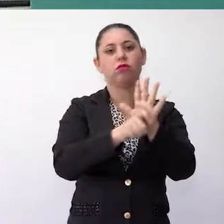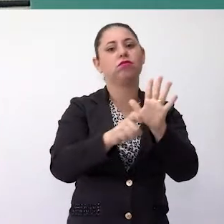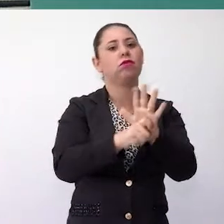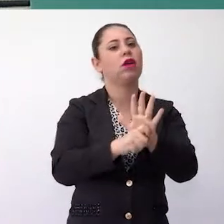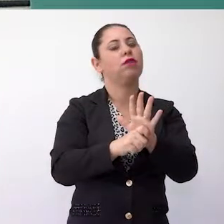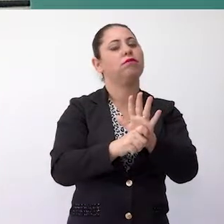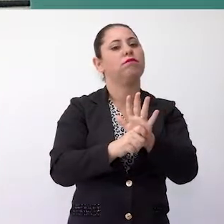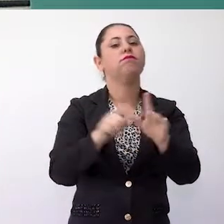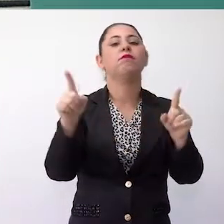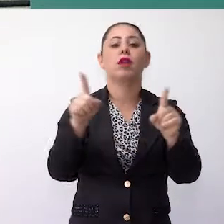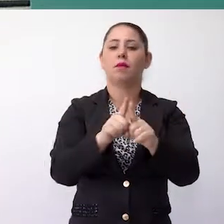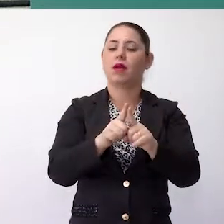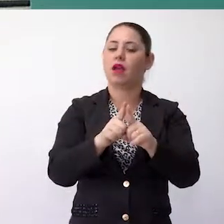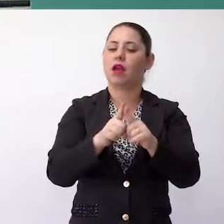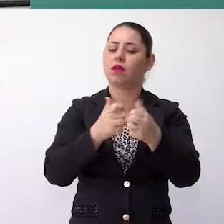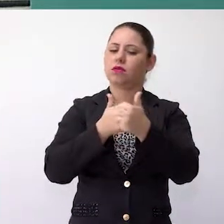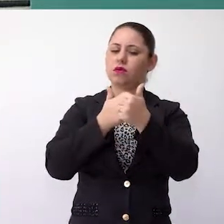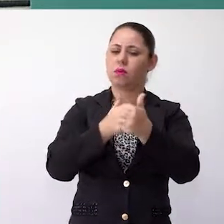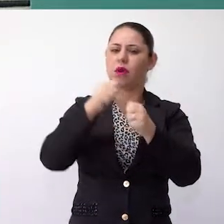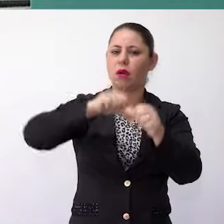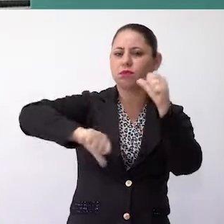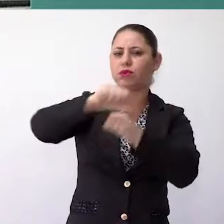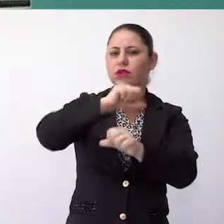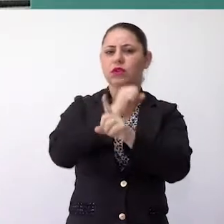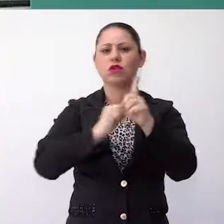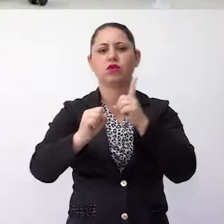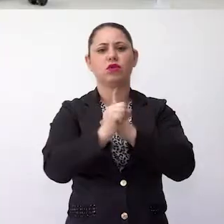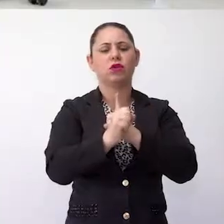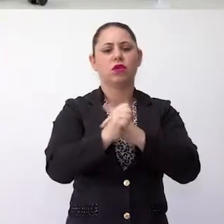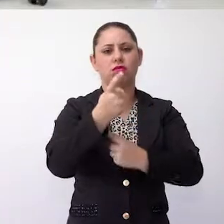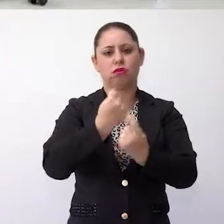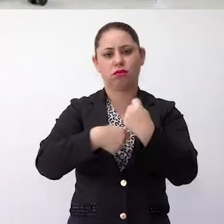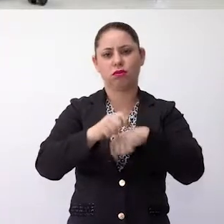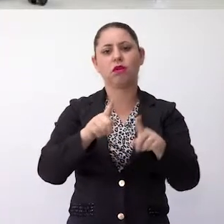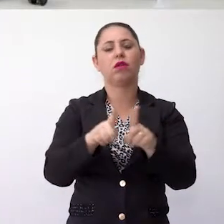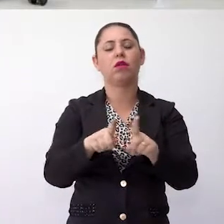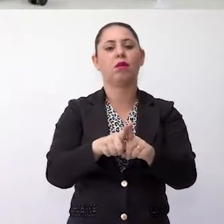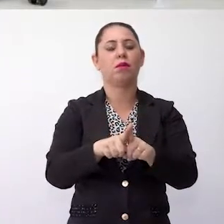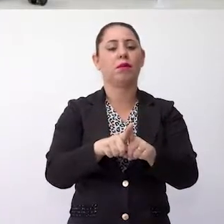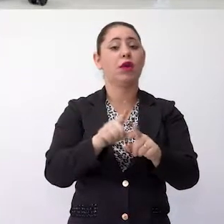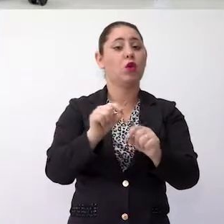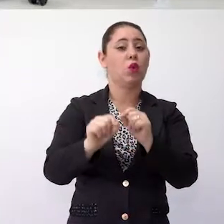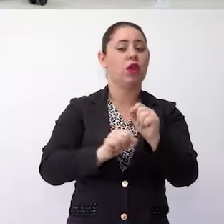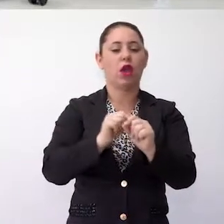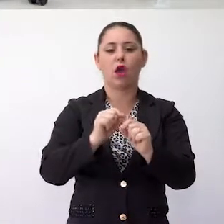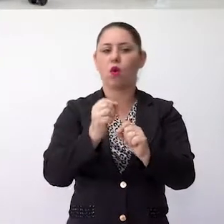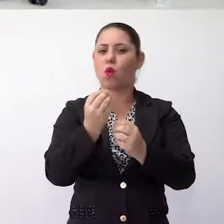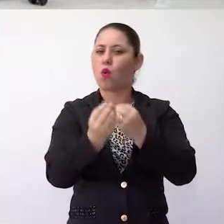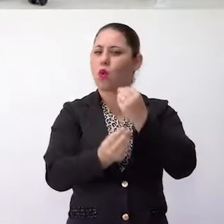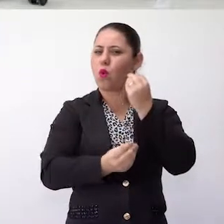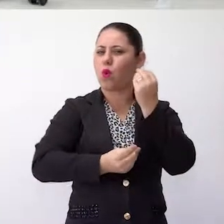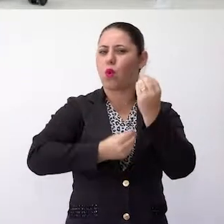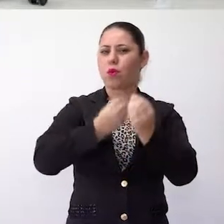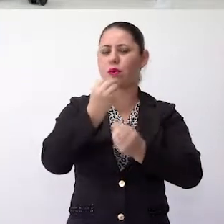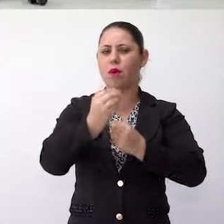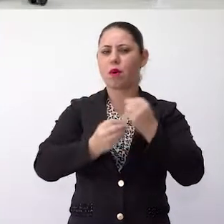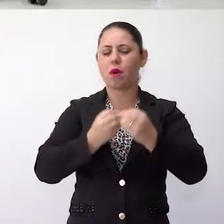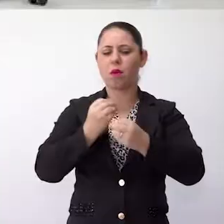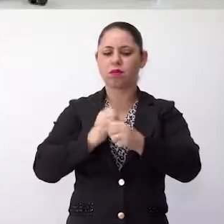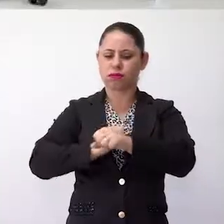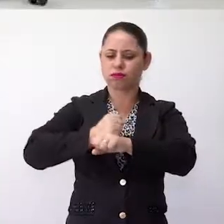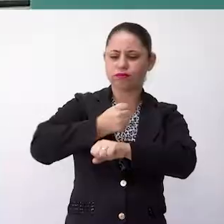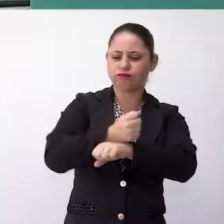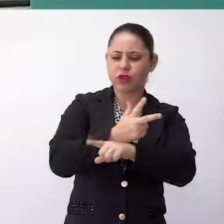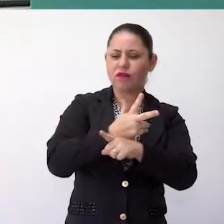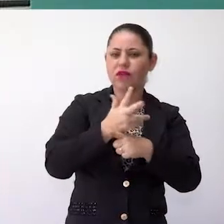acompanhamos essas mudanças na sociedade, na economia, e isso também nos dá um molde de como atuar frente a